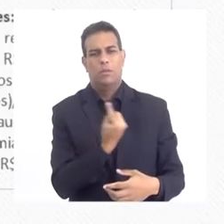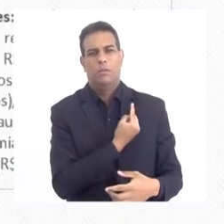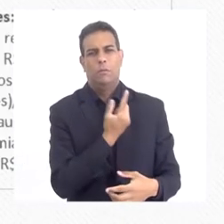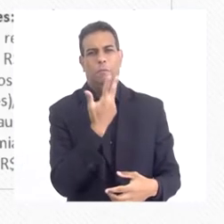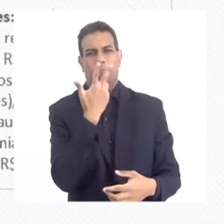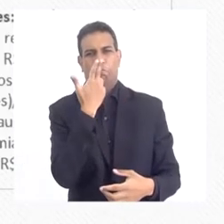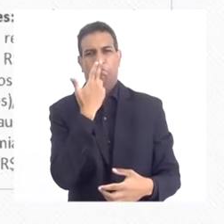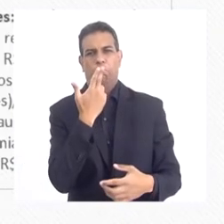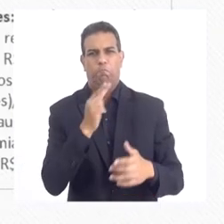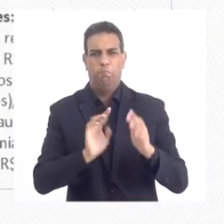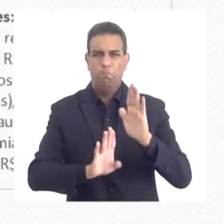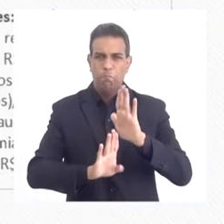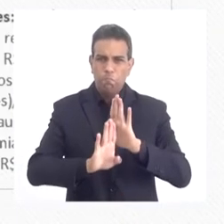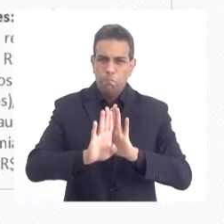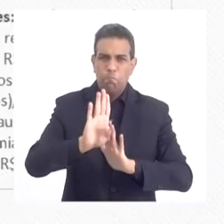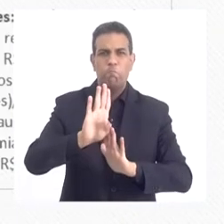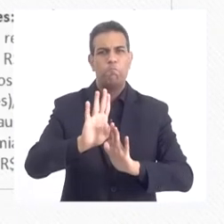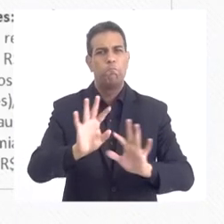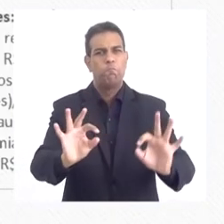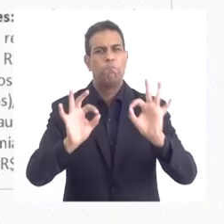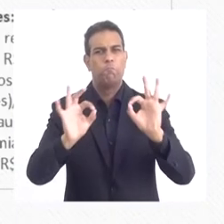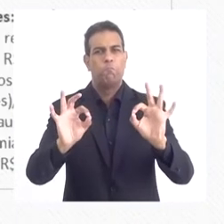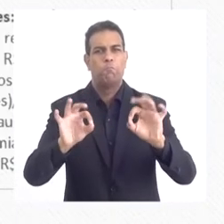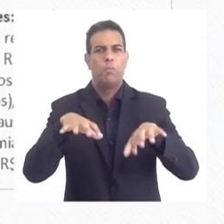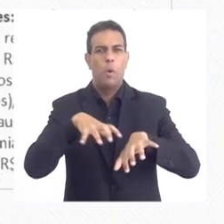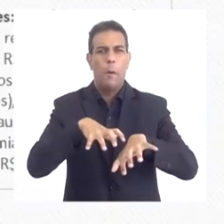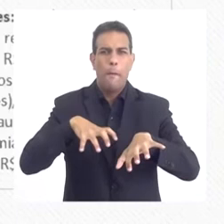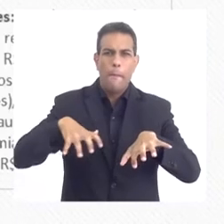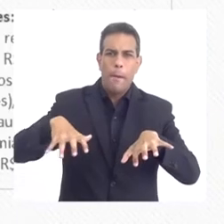mais acentuadamente, que era o setor